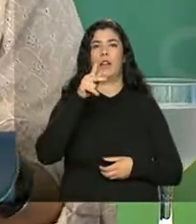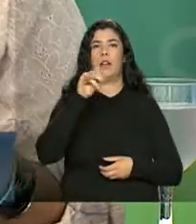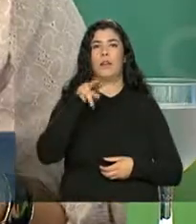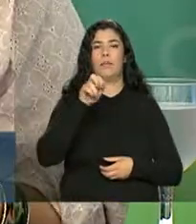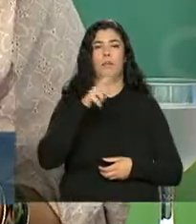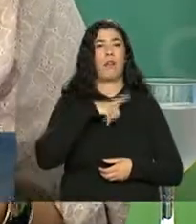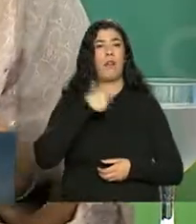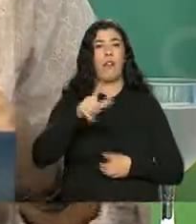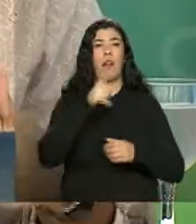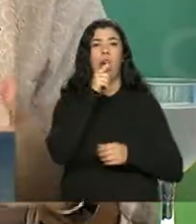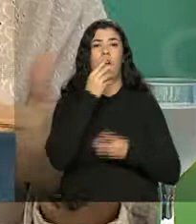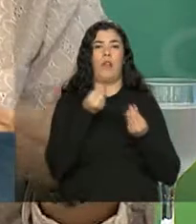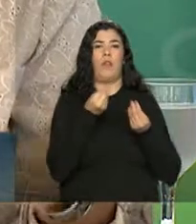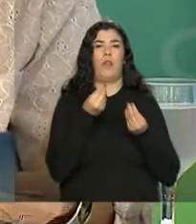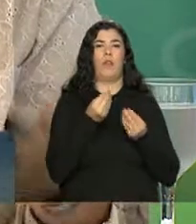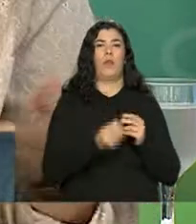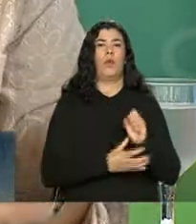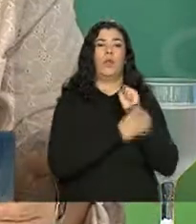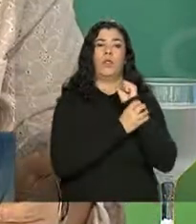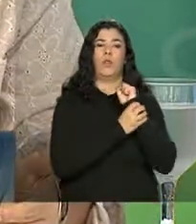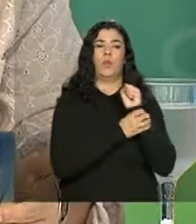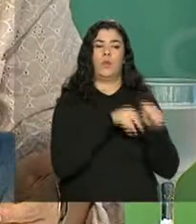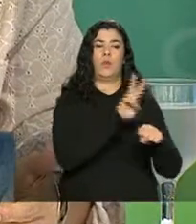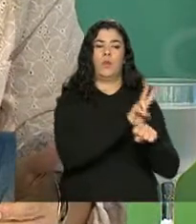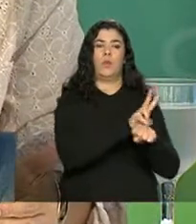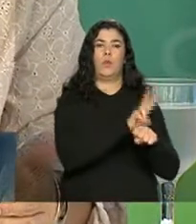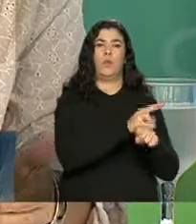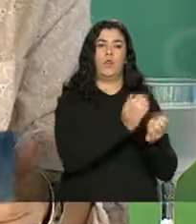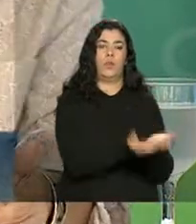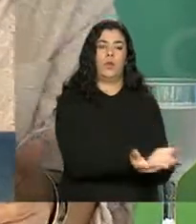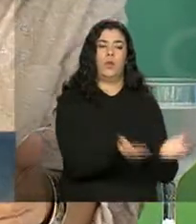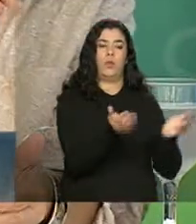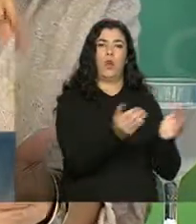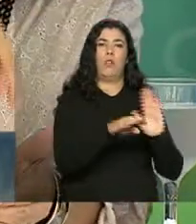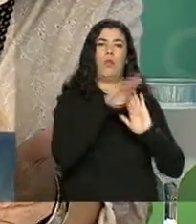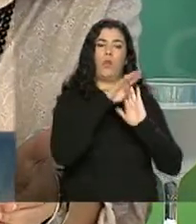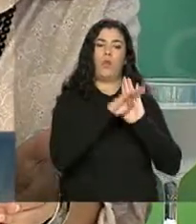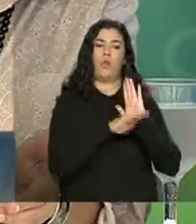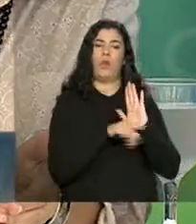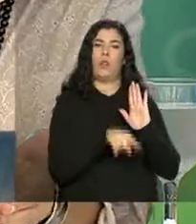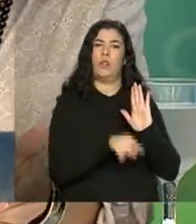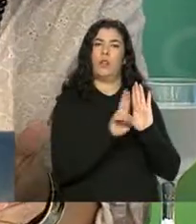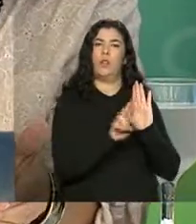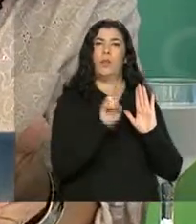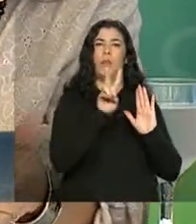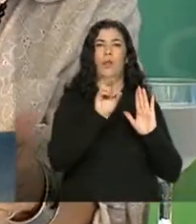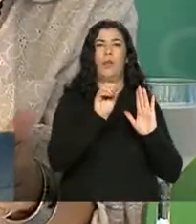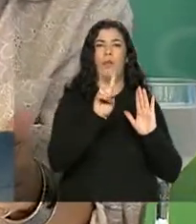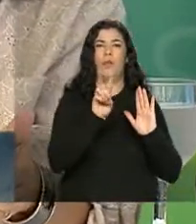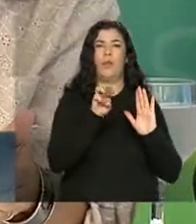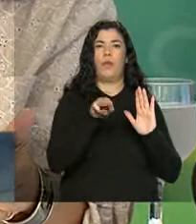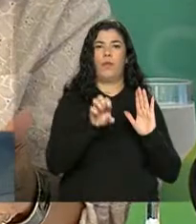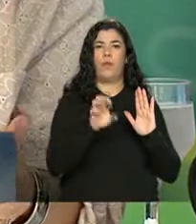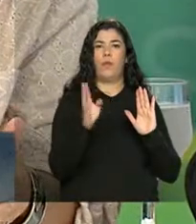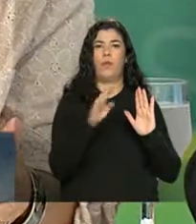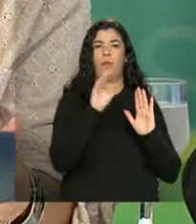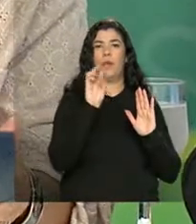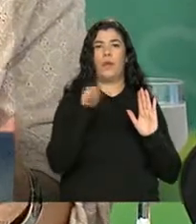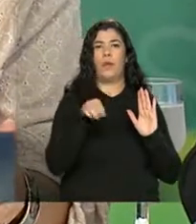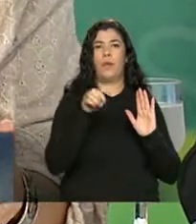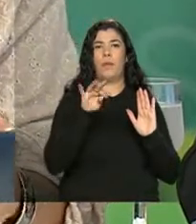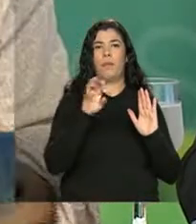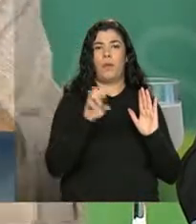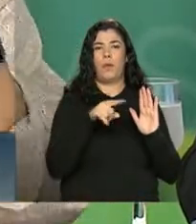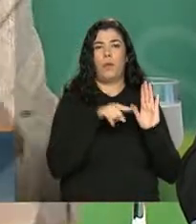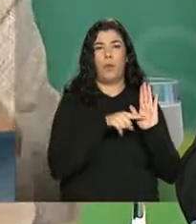não tem nada você tá segurando o tempo de vida do reservatório e o significa volume morto que já passou esquece o volume